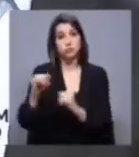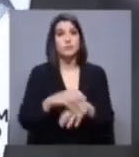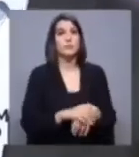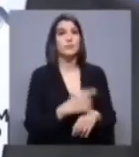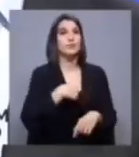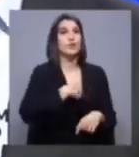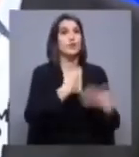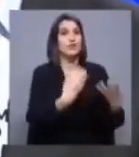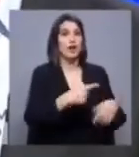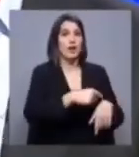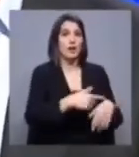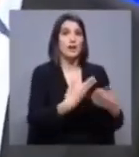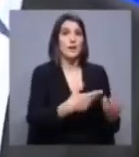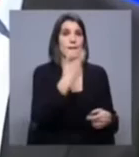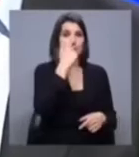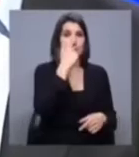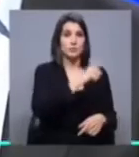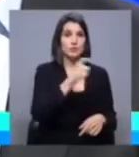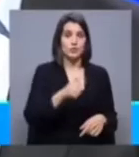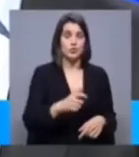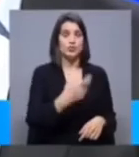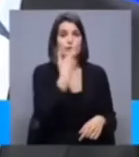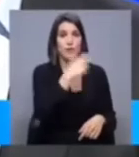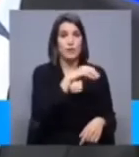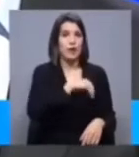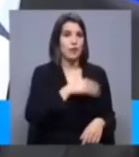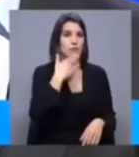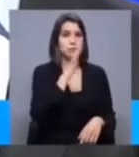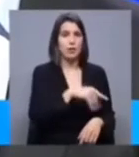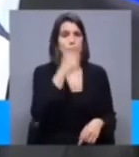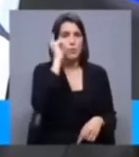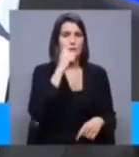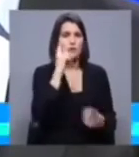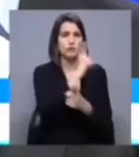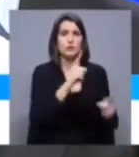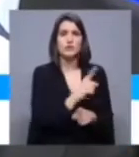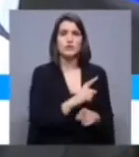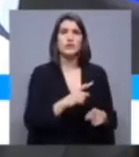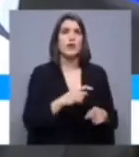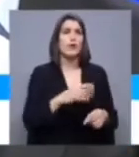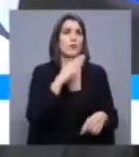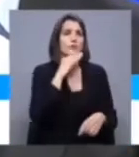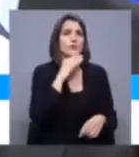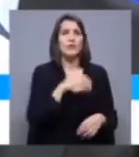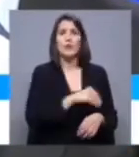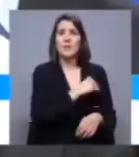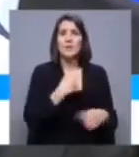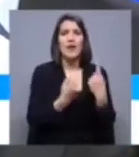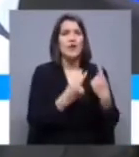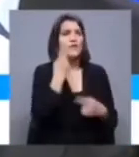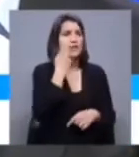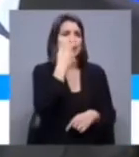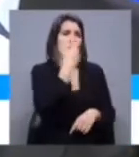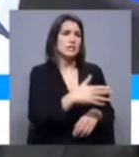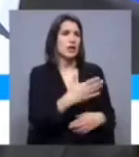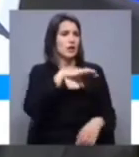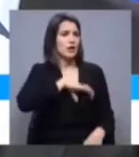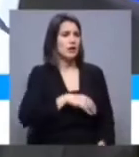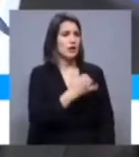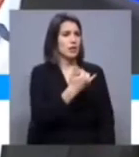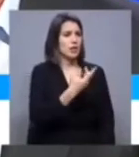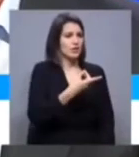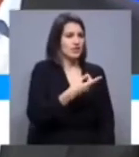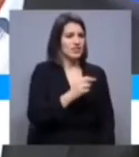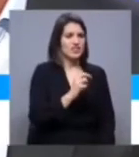hoje é pensionistas a ganhar miseravelmente, bombeiros, polícias, professores, médicos, alguns deles tiveram azares na vida, hoje recebem 293